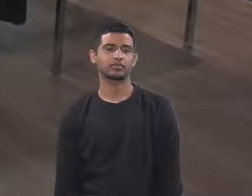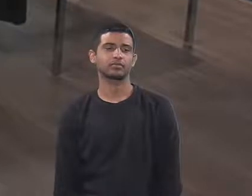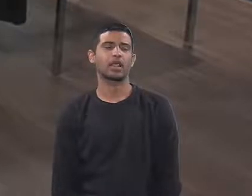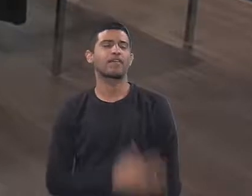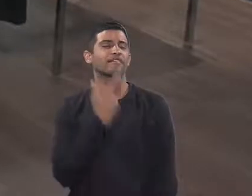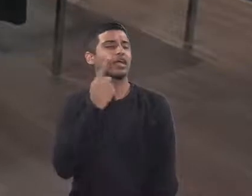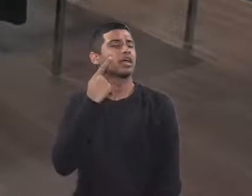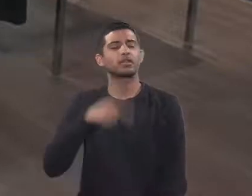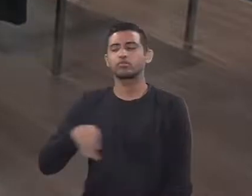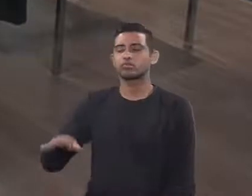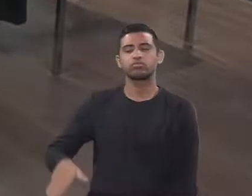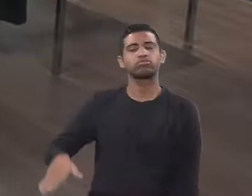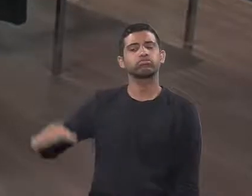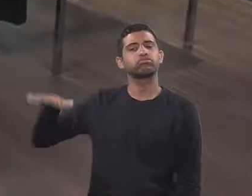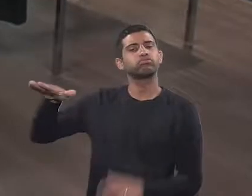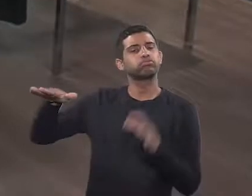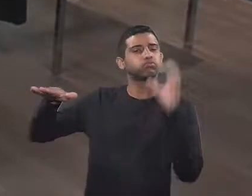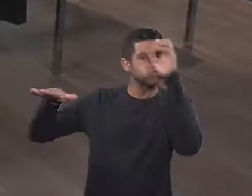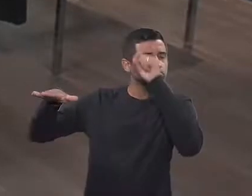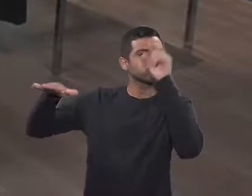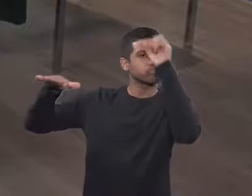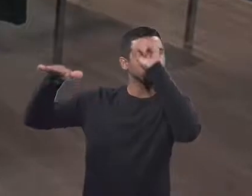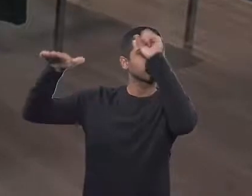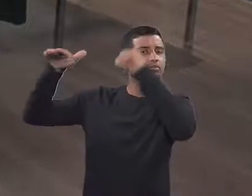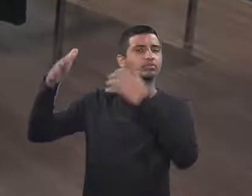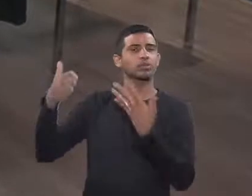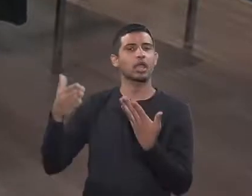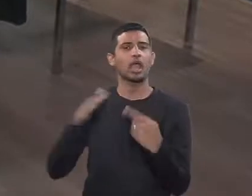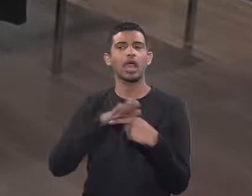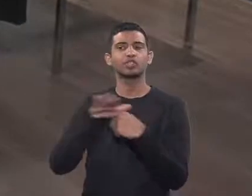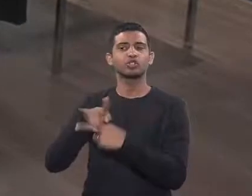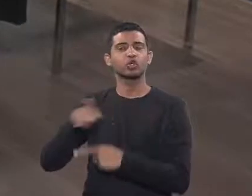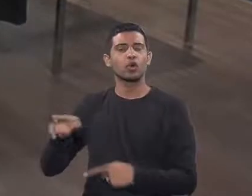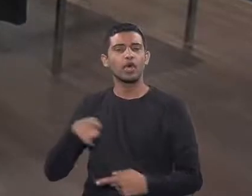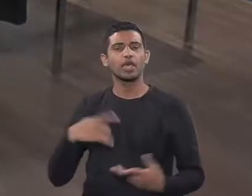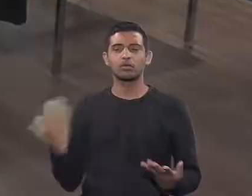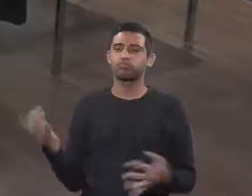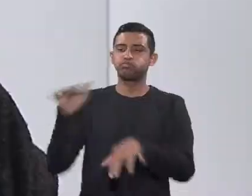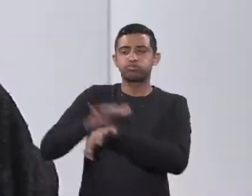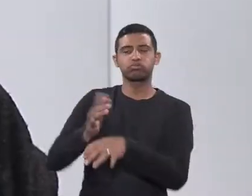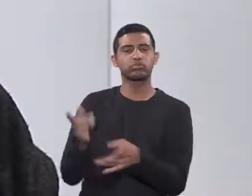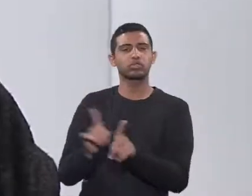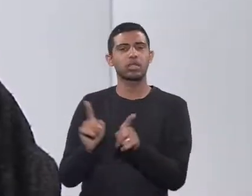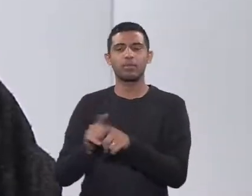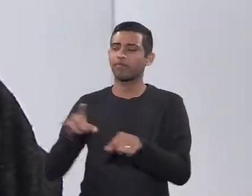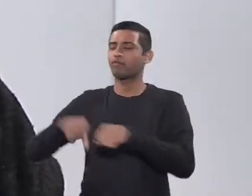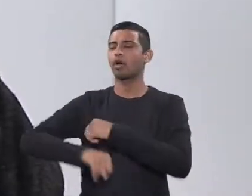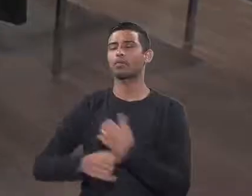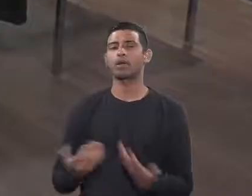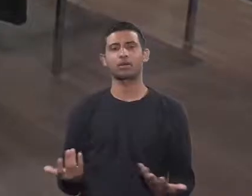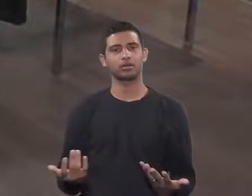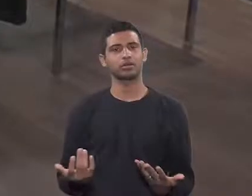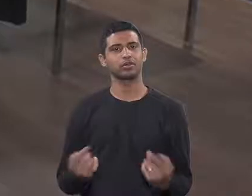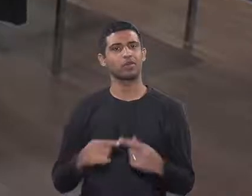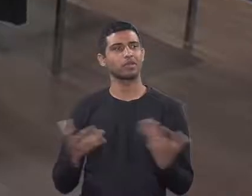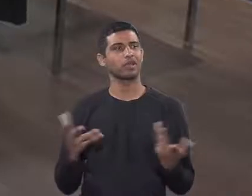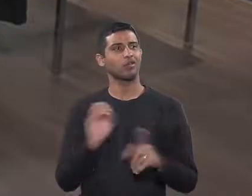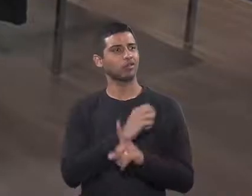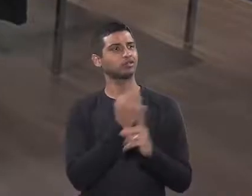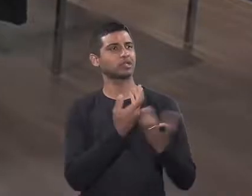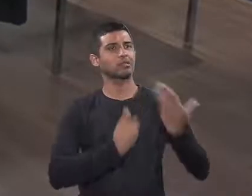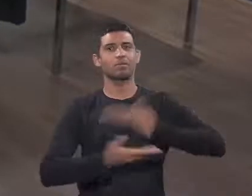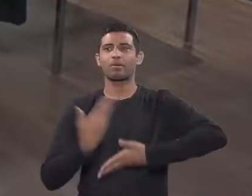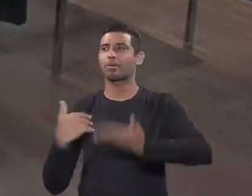educacional, para que você conseguisse que ele fosse incluído e realmente se formasse numa pessoa que participa na